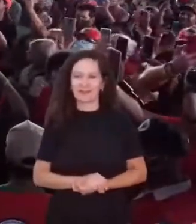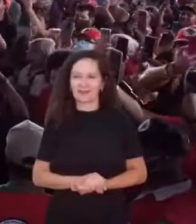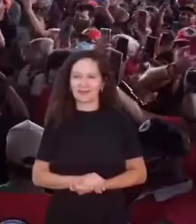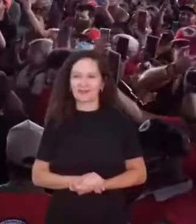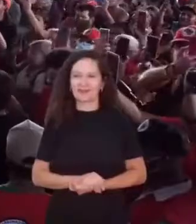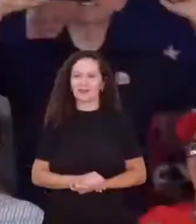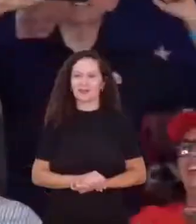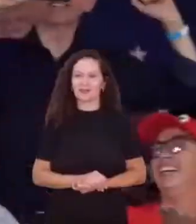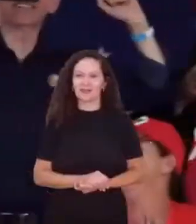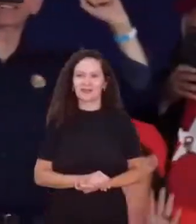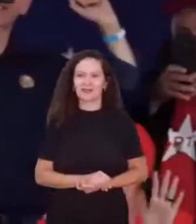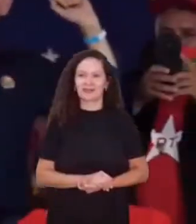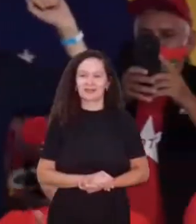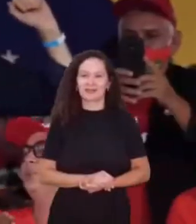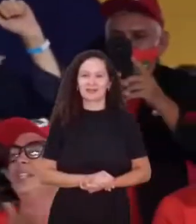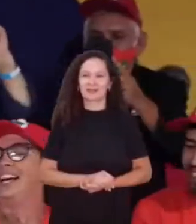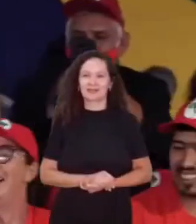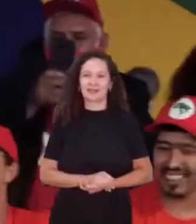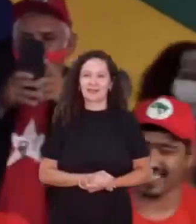Eu,